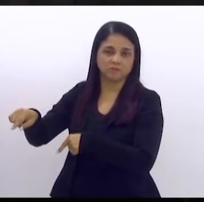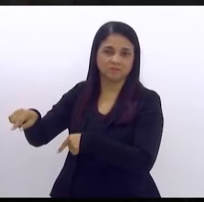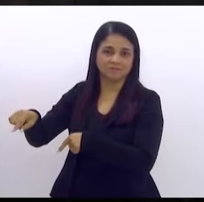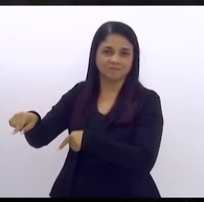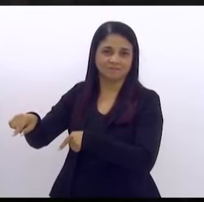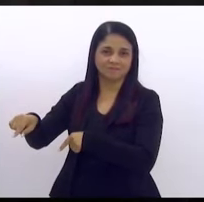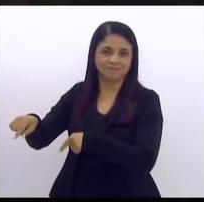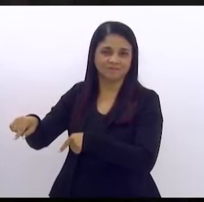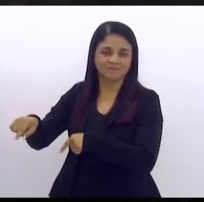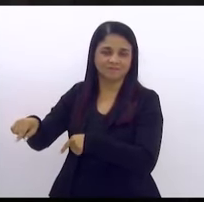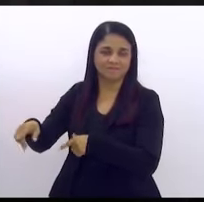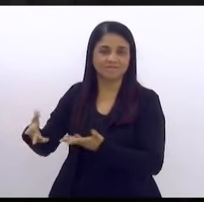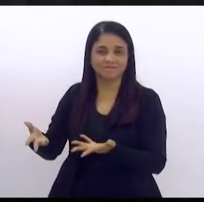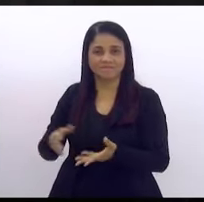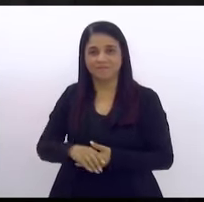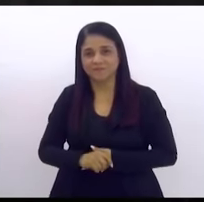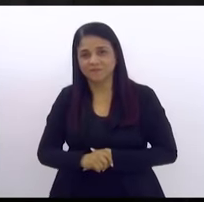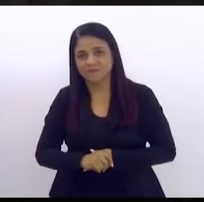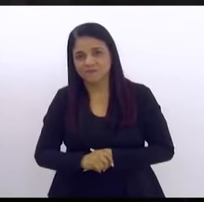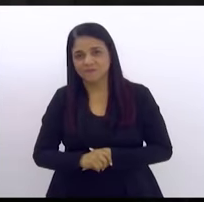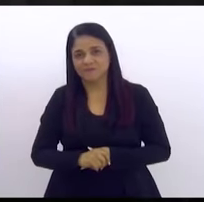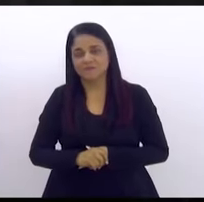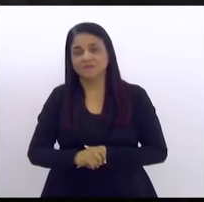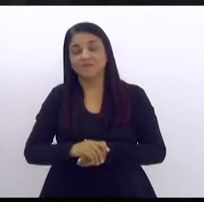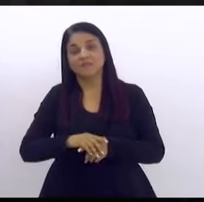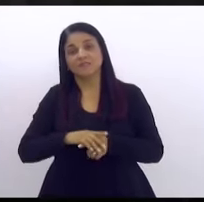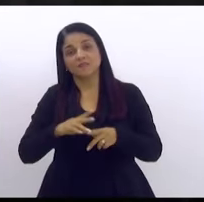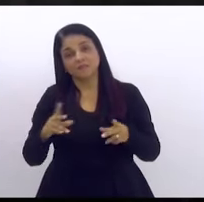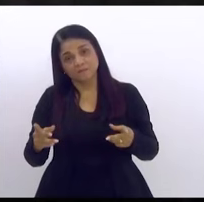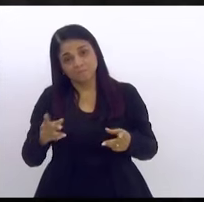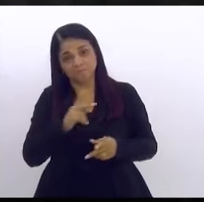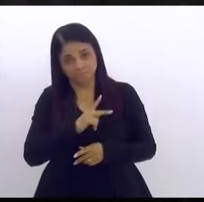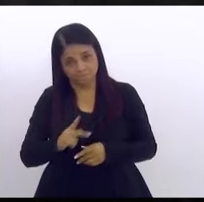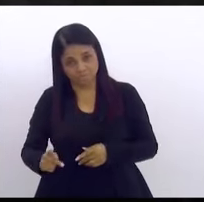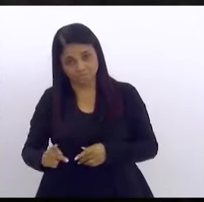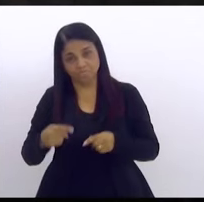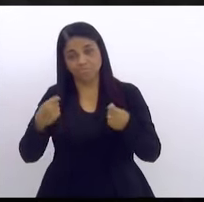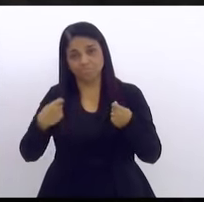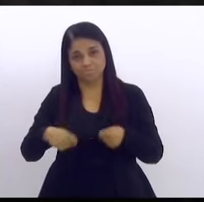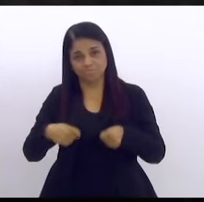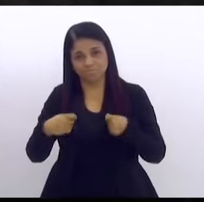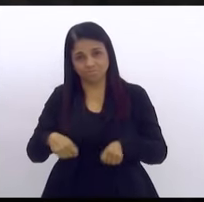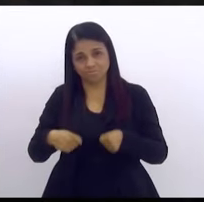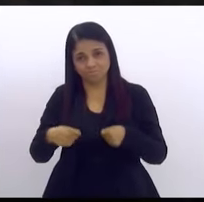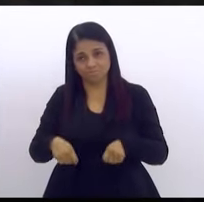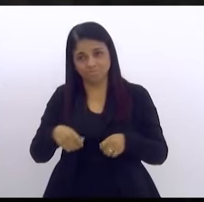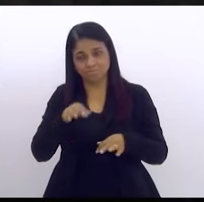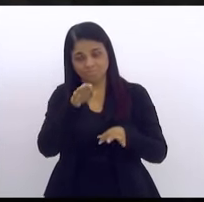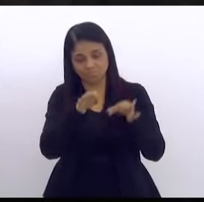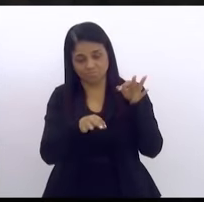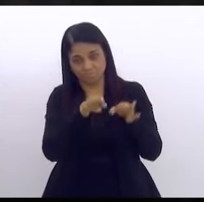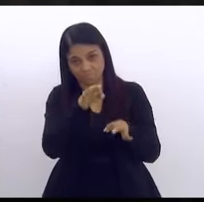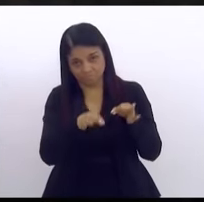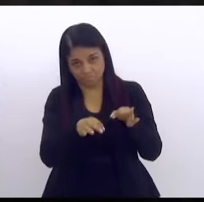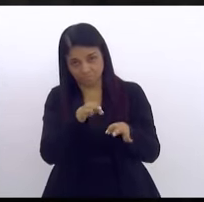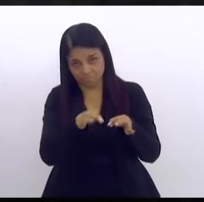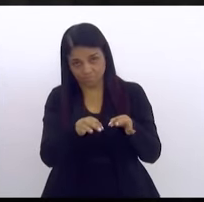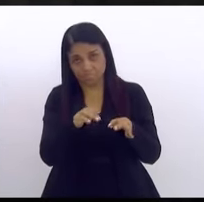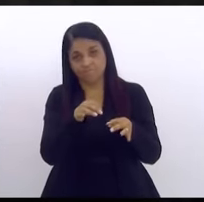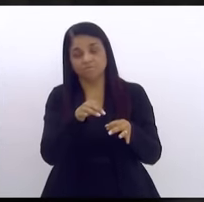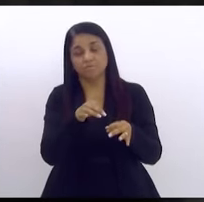disso. Então, senhor presidente, eu acho que a necessidade de judicializar essa questão